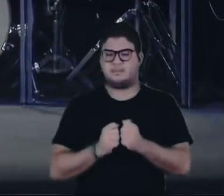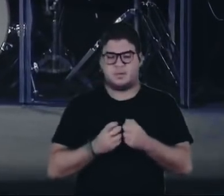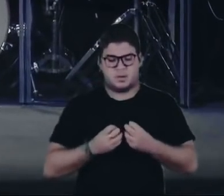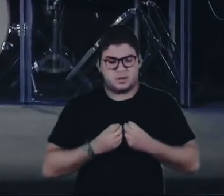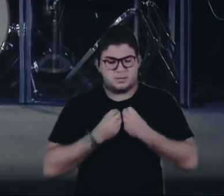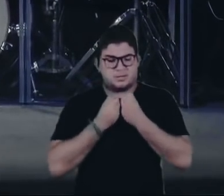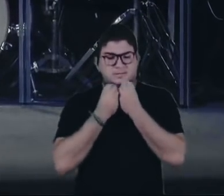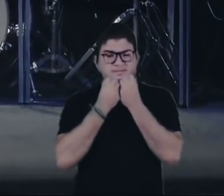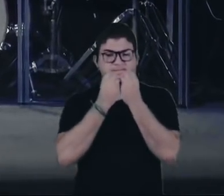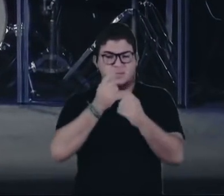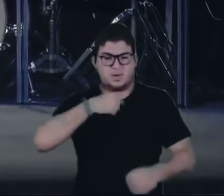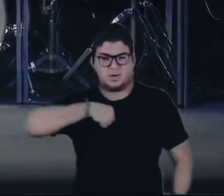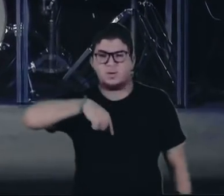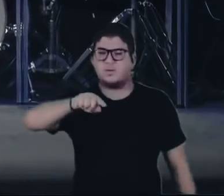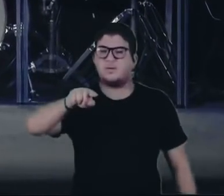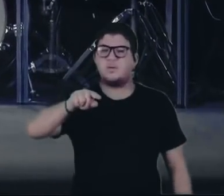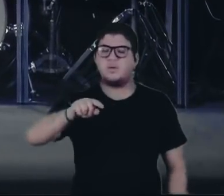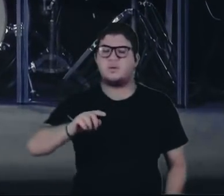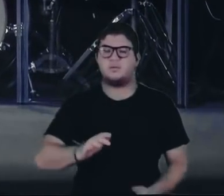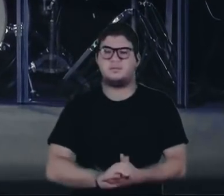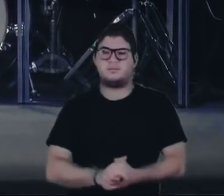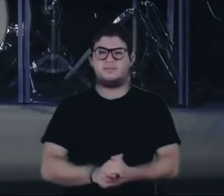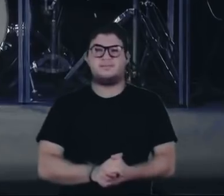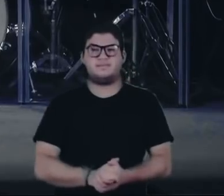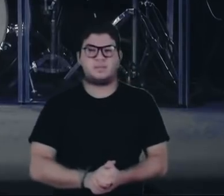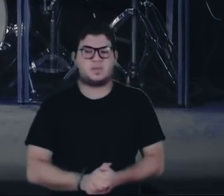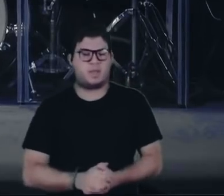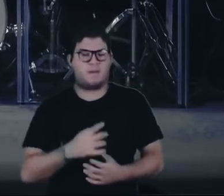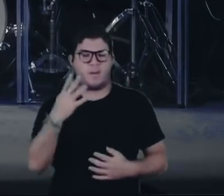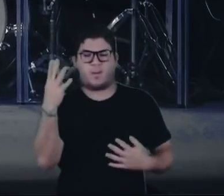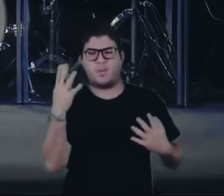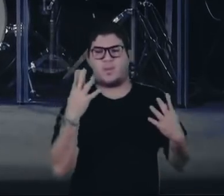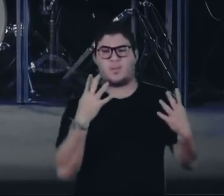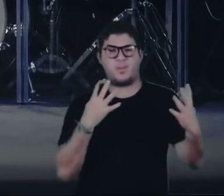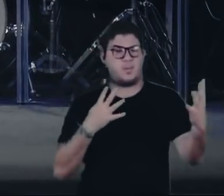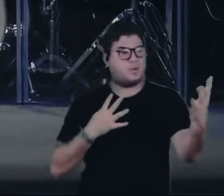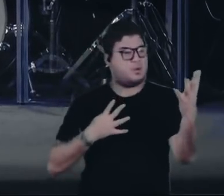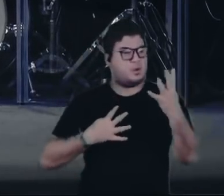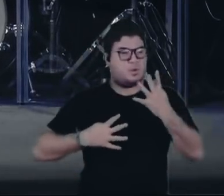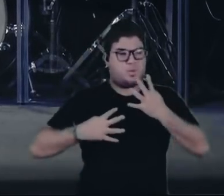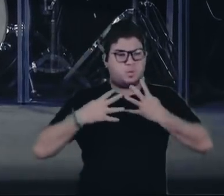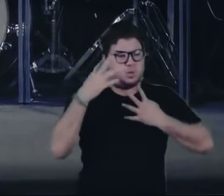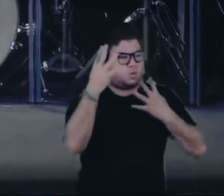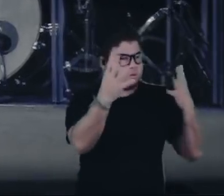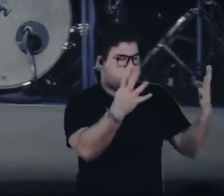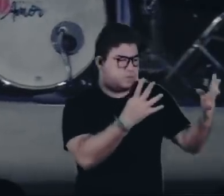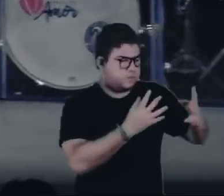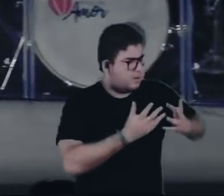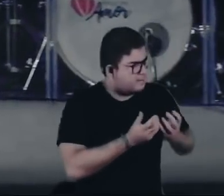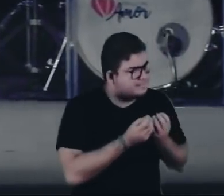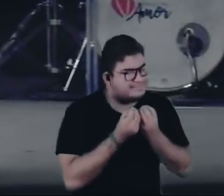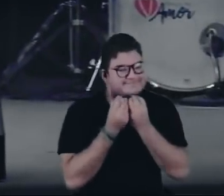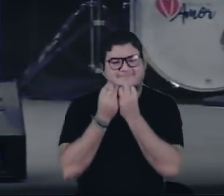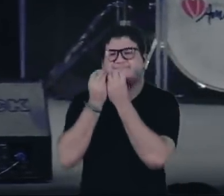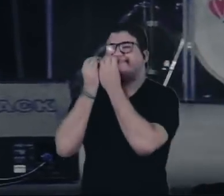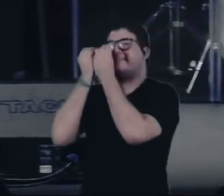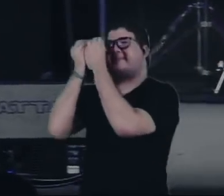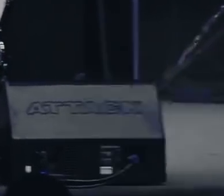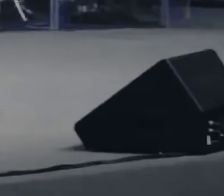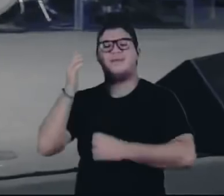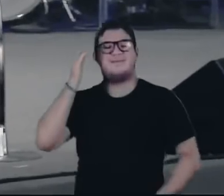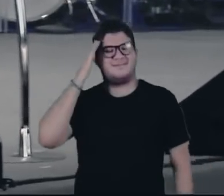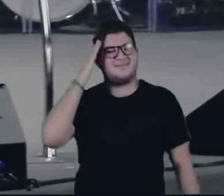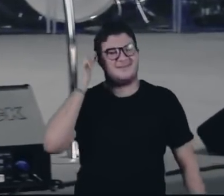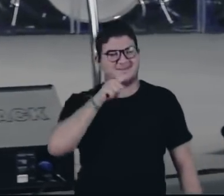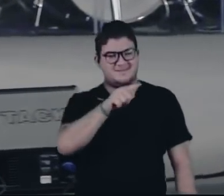levar quando sair daqui são as multidões que a gente vai levar para o céu. Imagina você entrando no